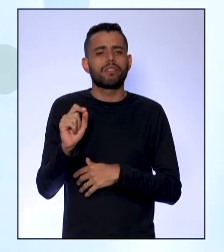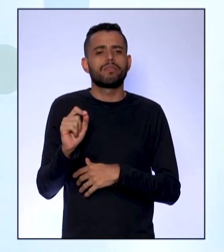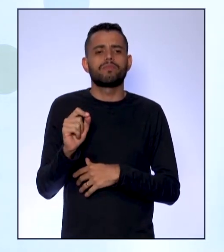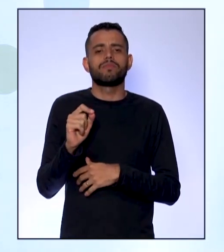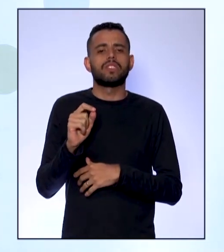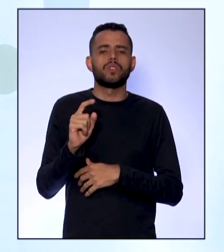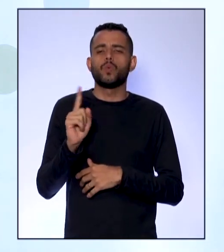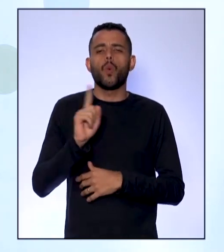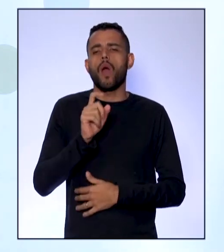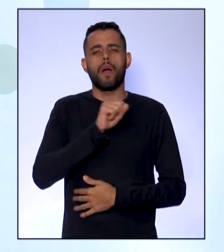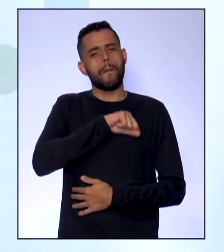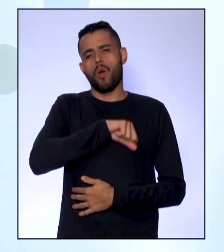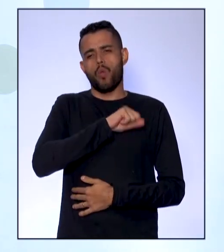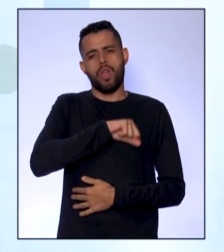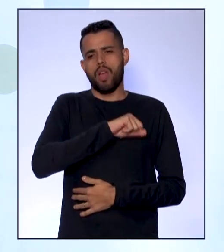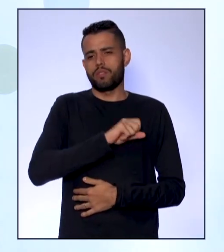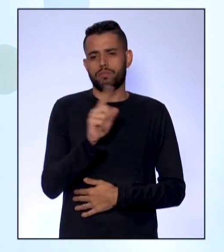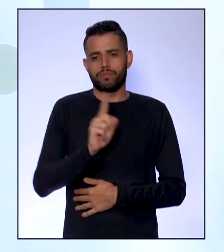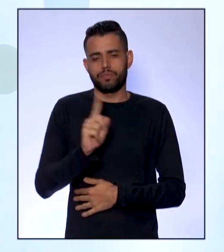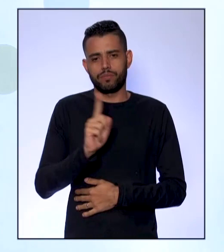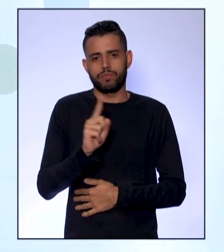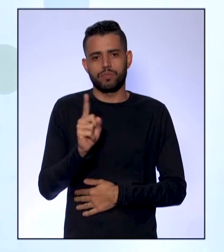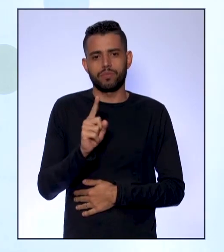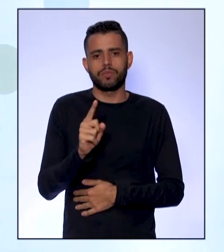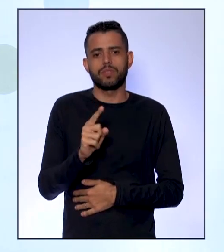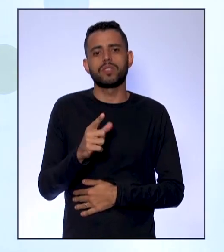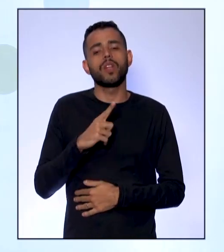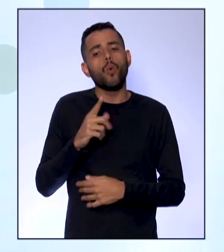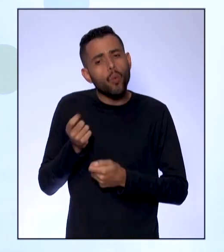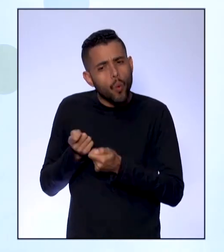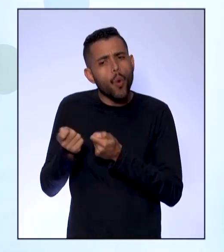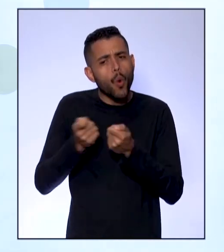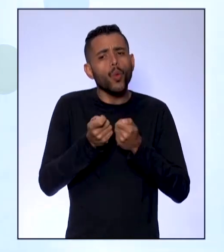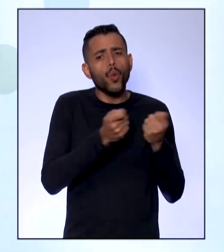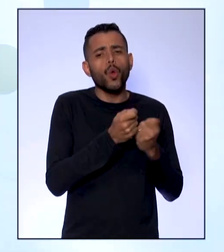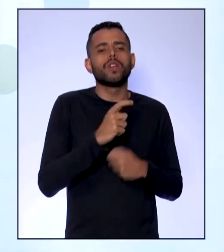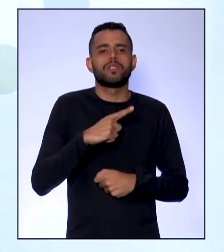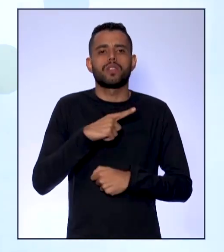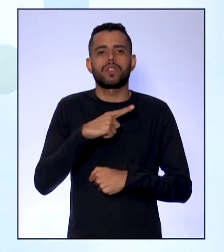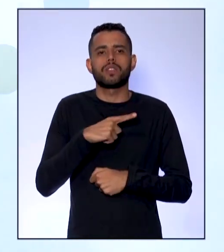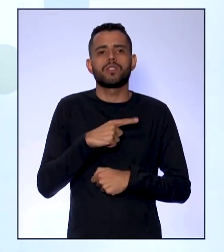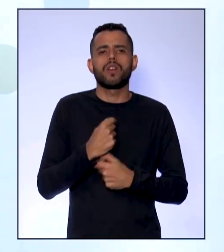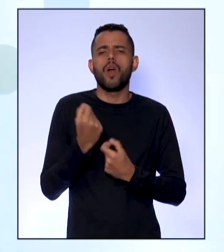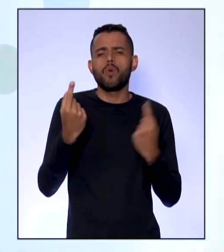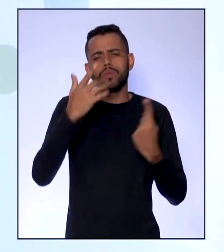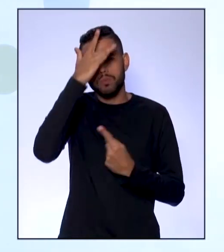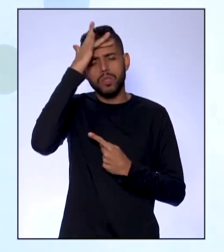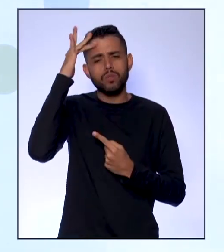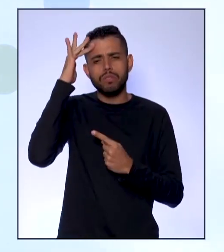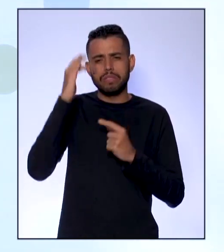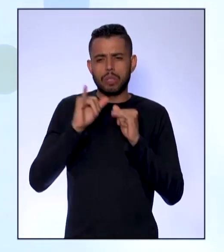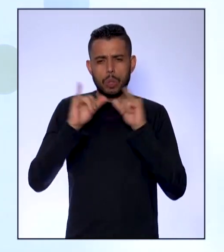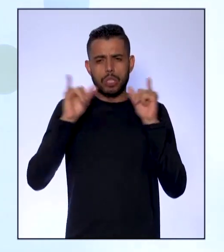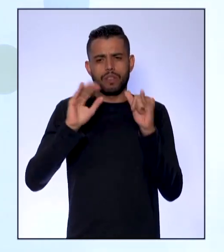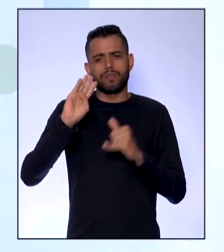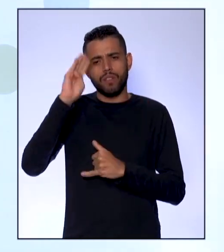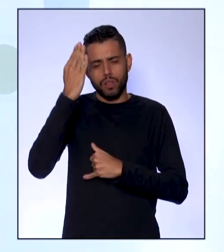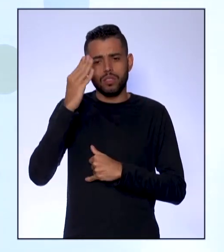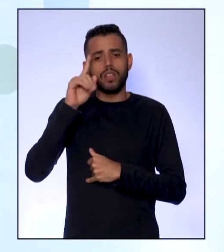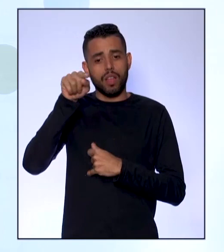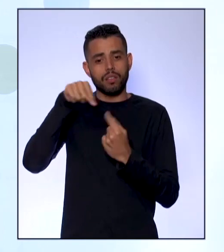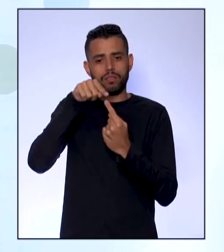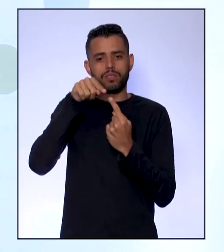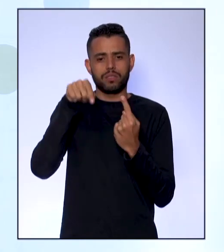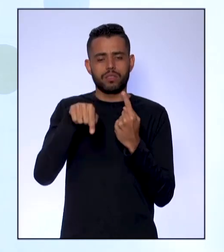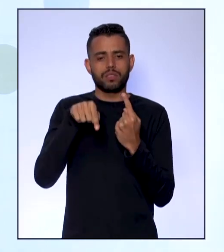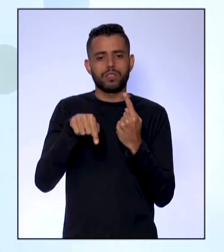isso por maldade. Então, a gente também tem aquele certo controle. Porque algumas pessoas compartilham fake news justamente com essa intenção, né? Eu acredito que vocês já devem ter ouvido